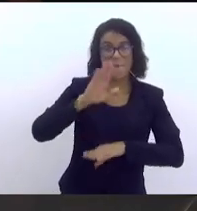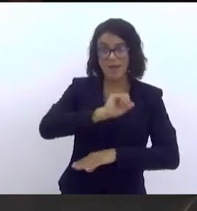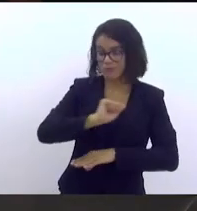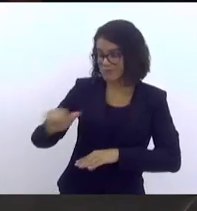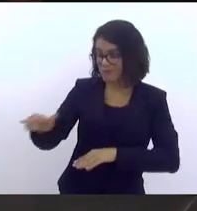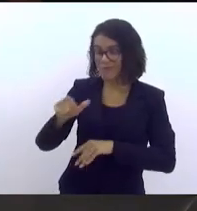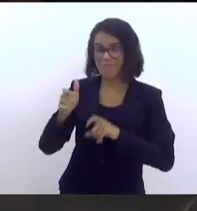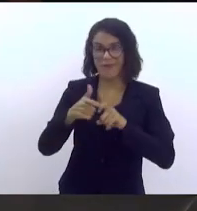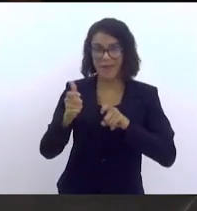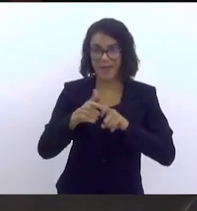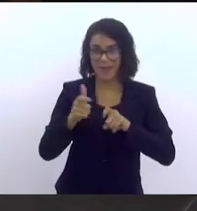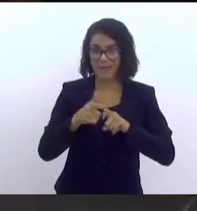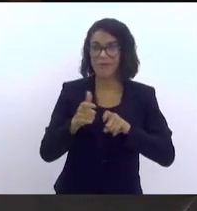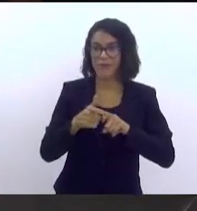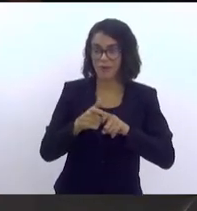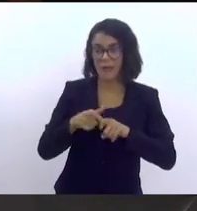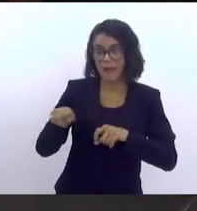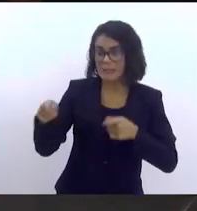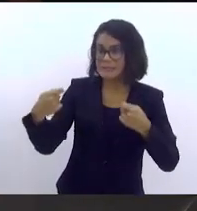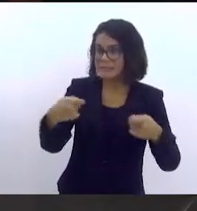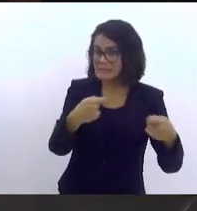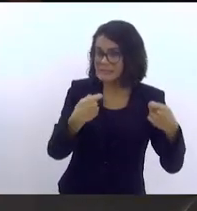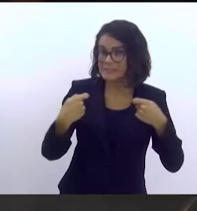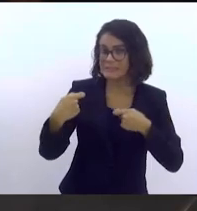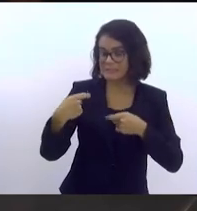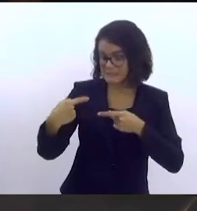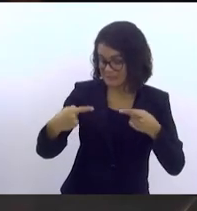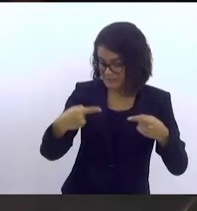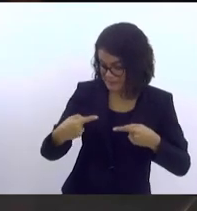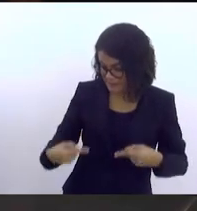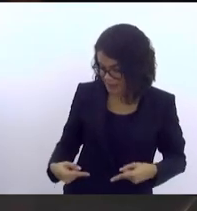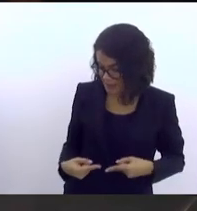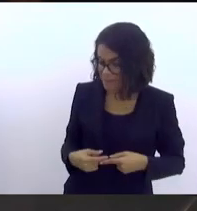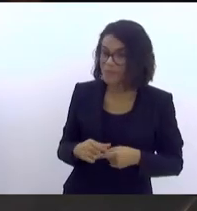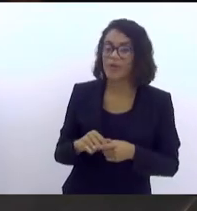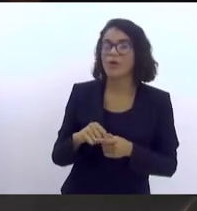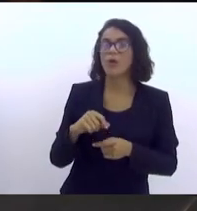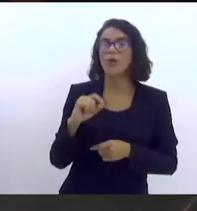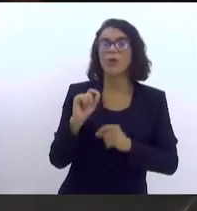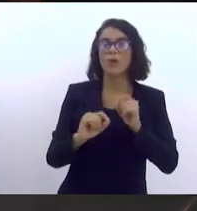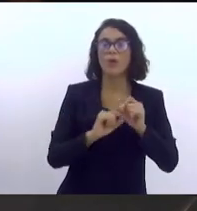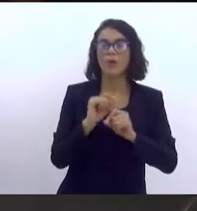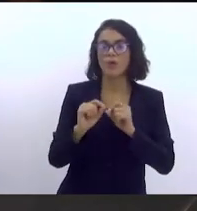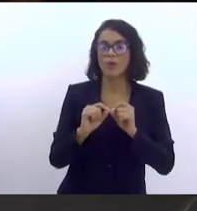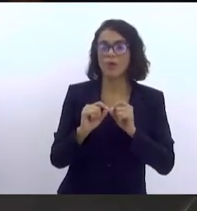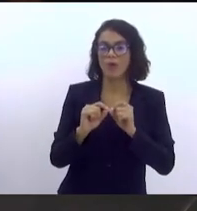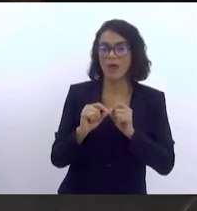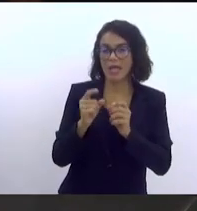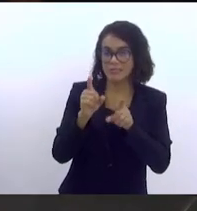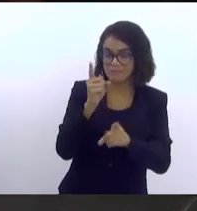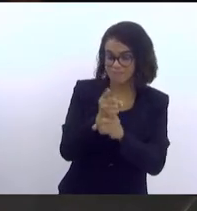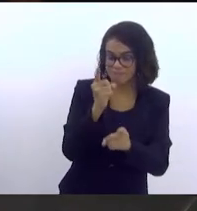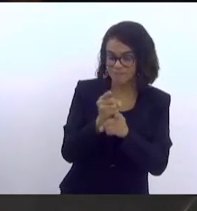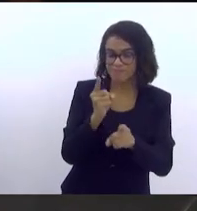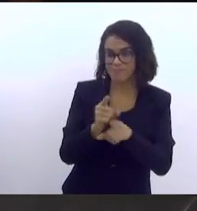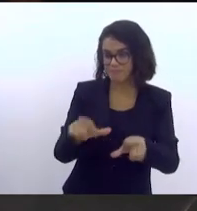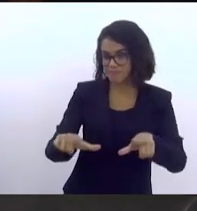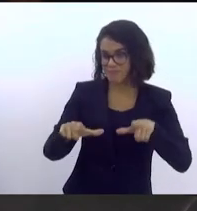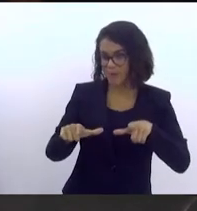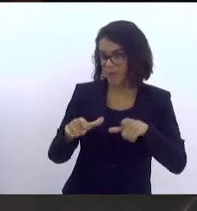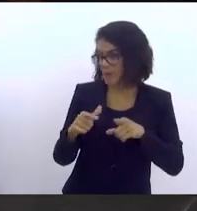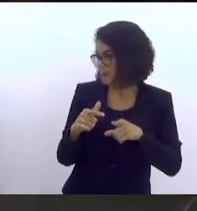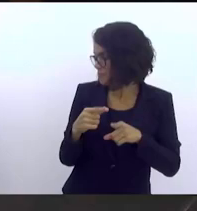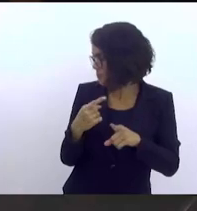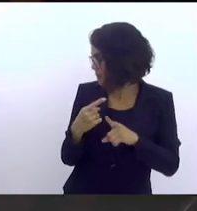os médicos né eles deveriam estar discutindo conosco esses esses diagnósticos porque